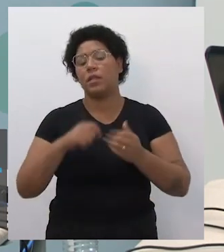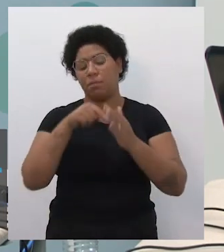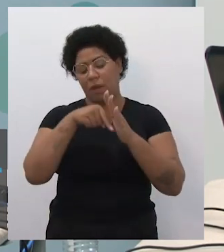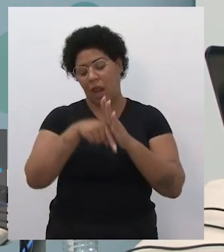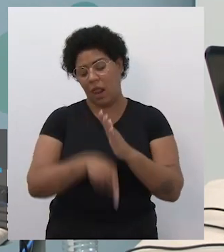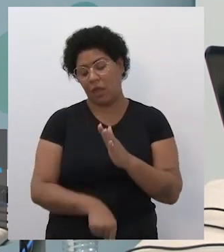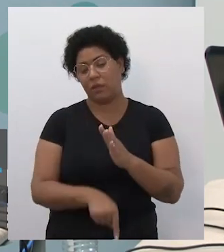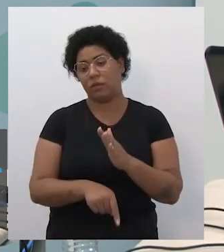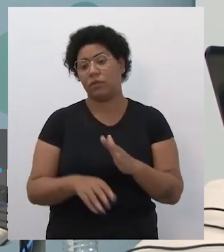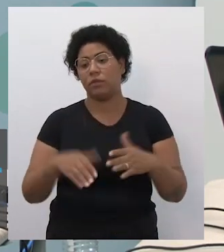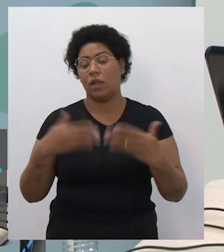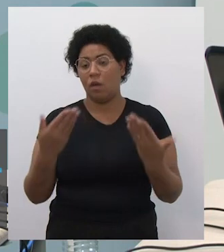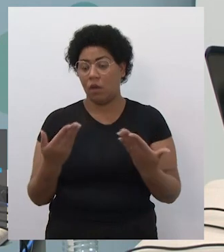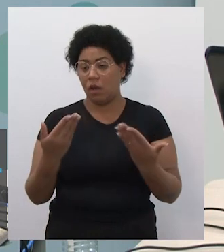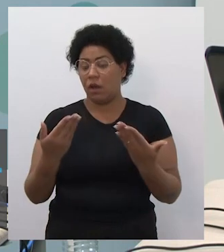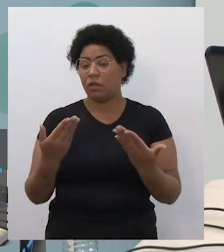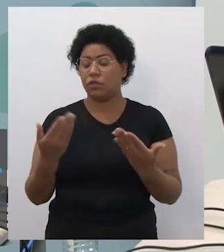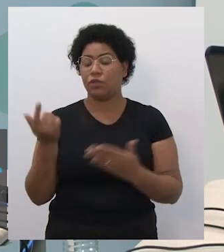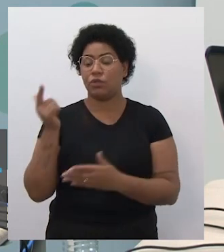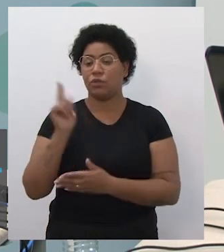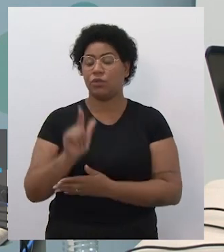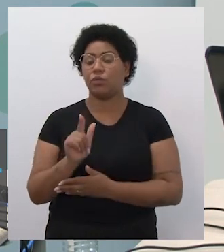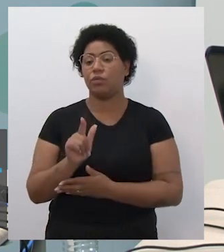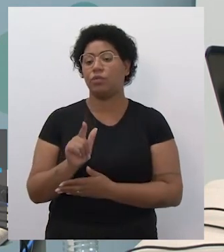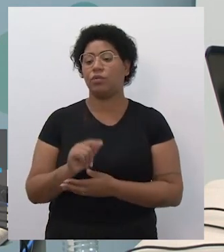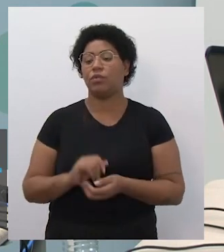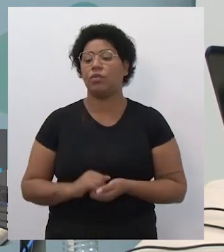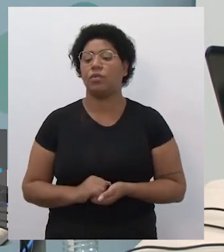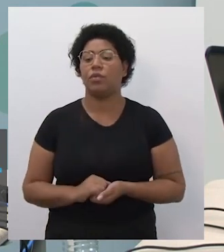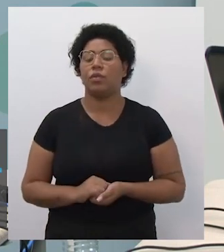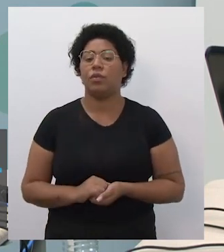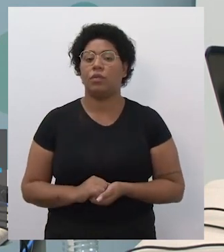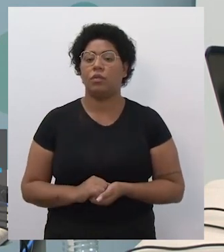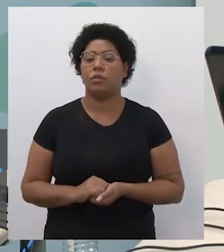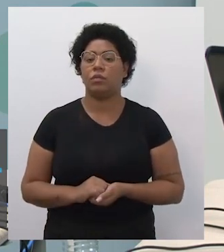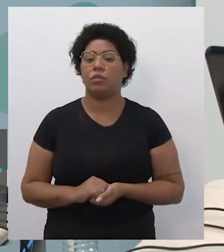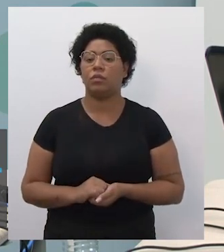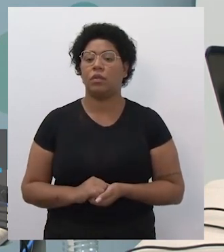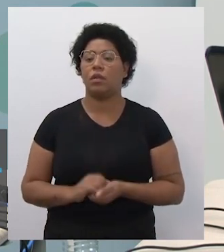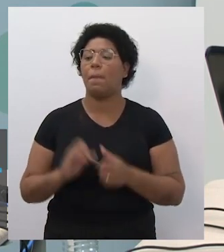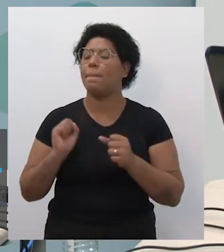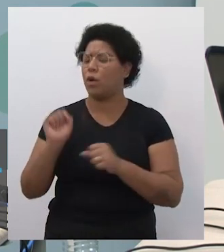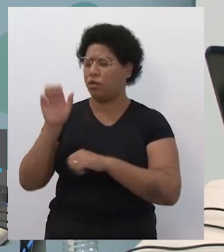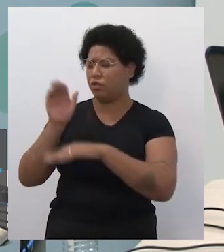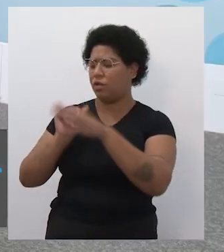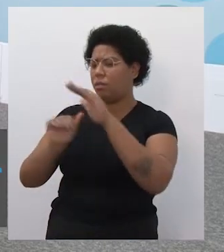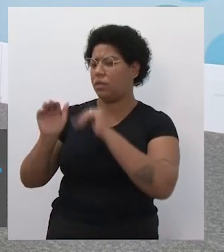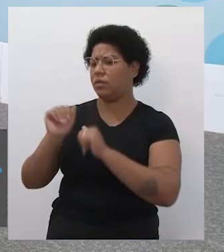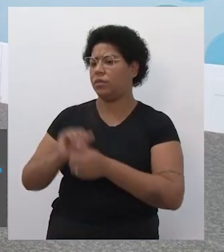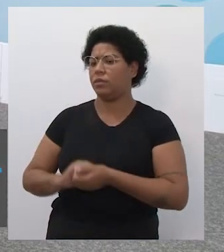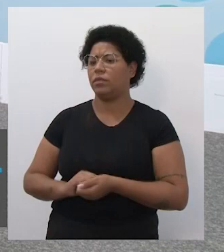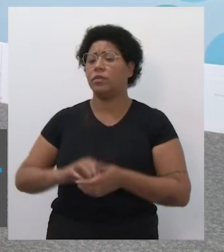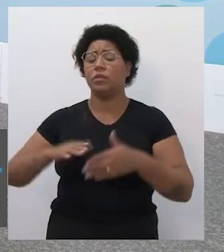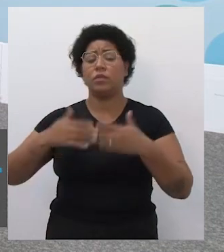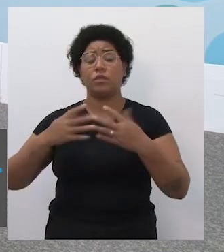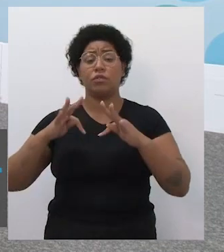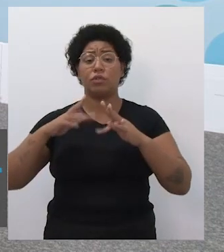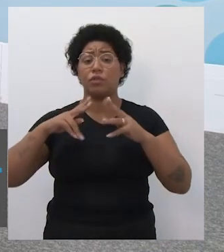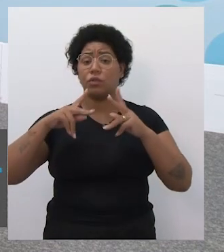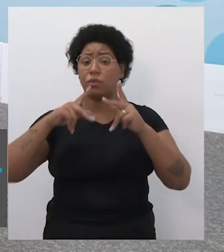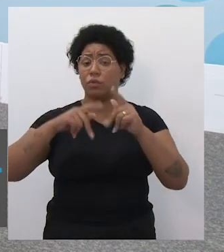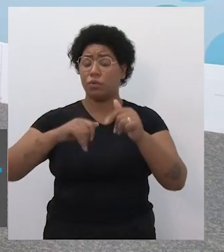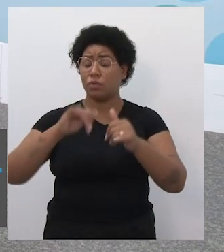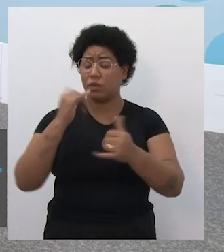nós vamos para mais uma interação, depois dessa fala. Passo para a Dani para que ela possa chamá-la. Bom, diante de todos esses aspectos,